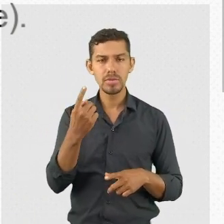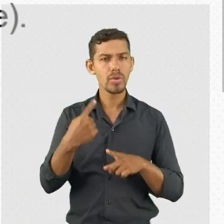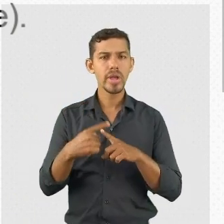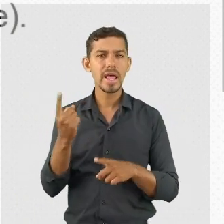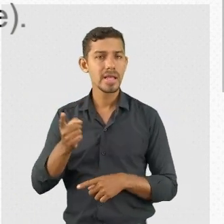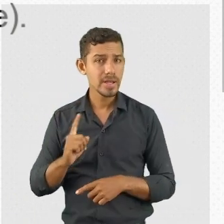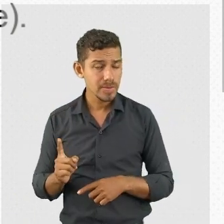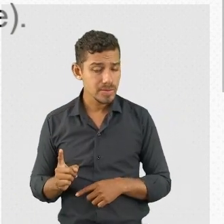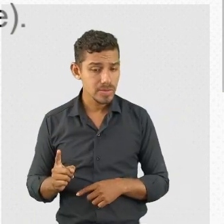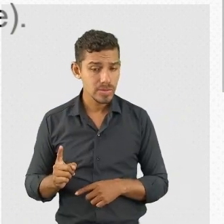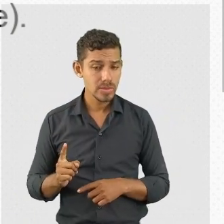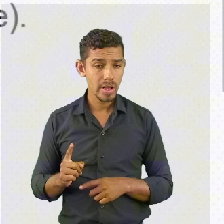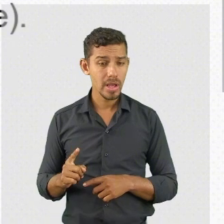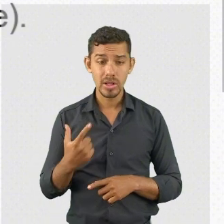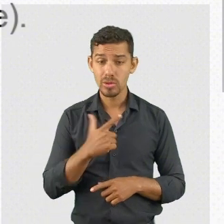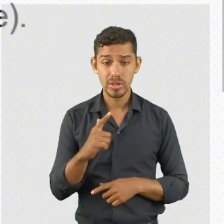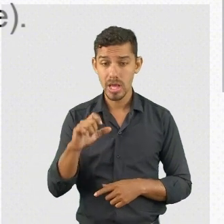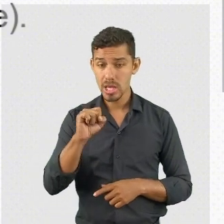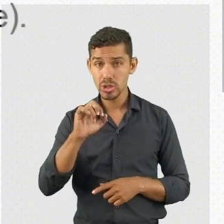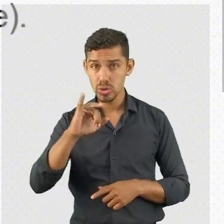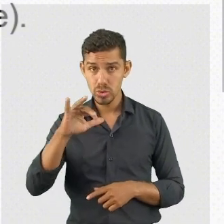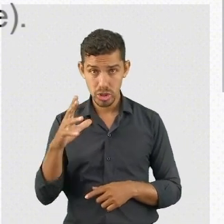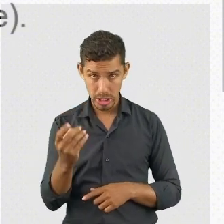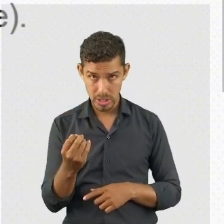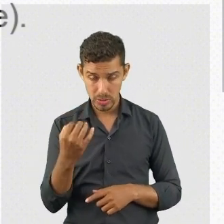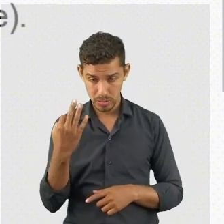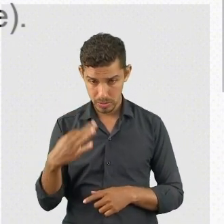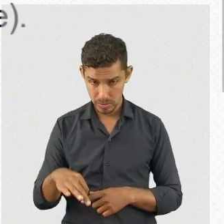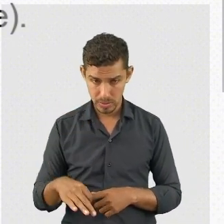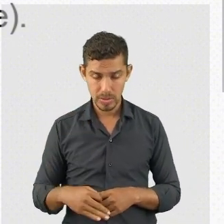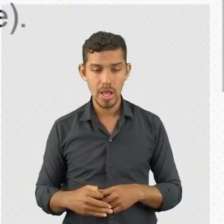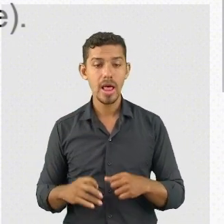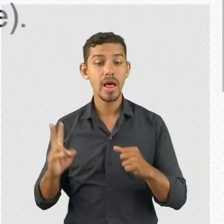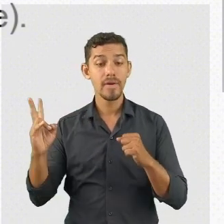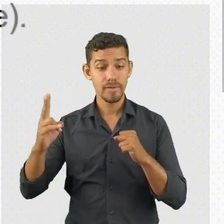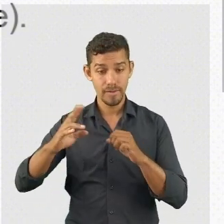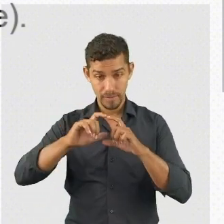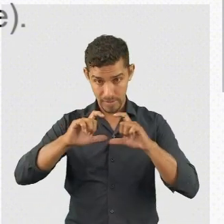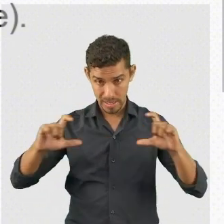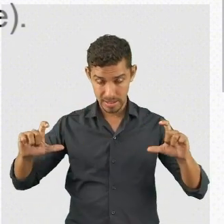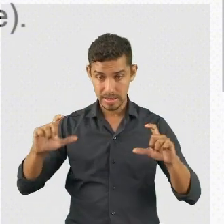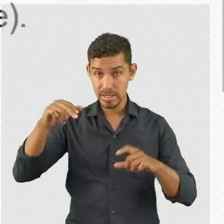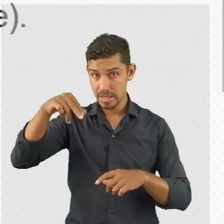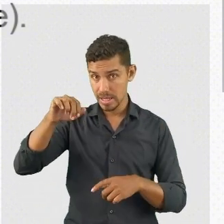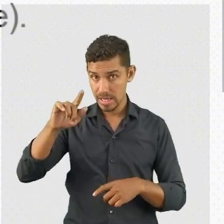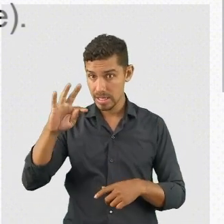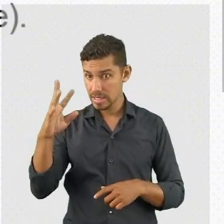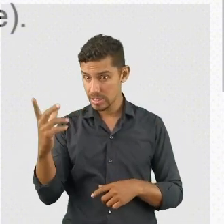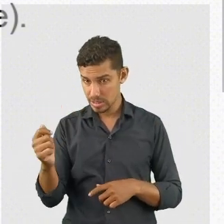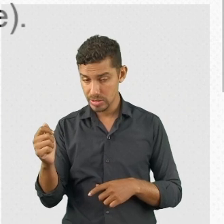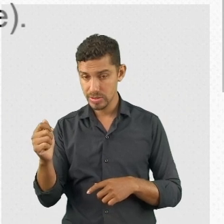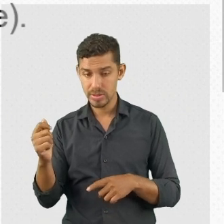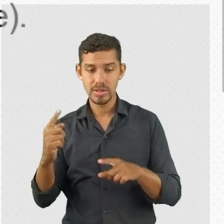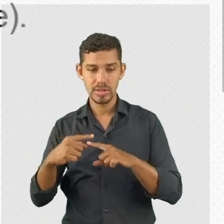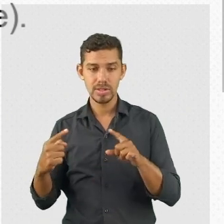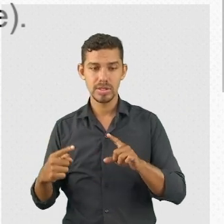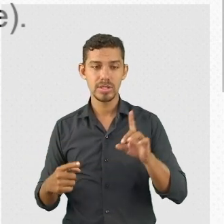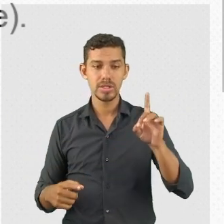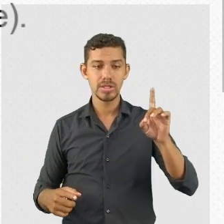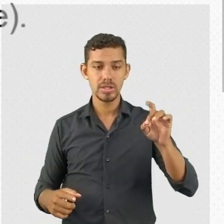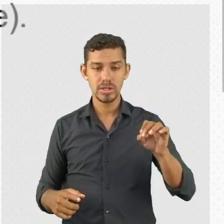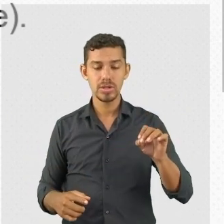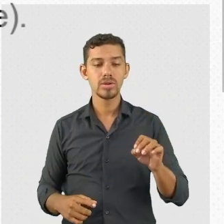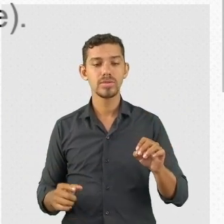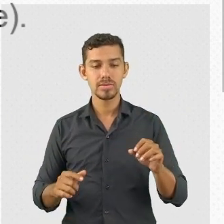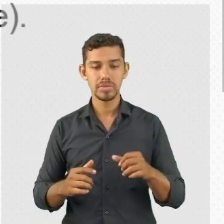professora? Porque não tem sujeito, tá bom? Então, frase negativa, don't, sendo que é a contração do do